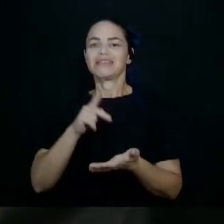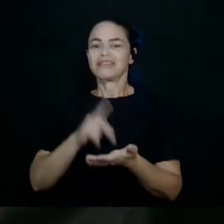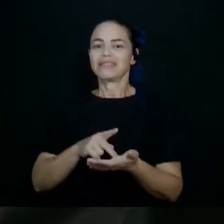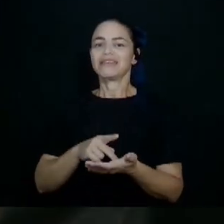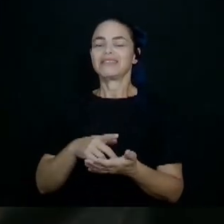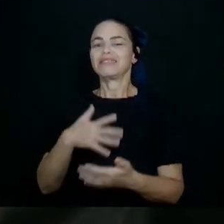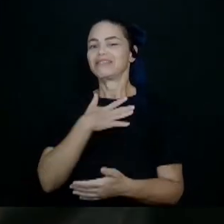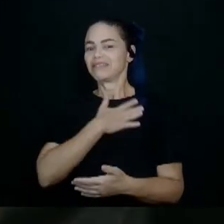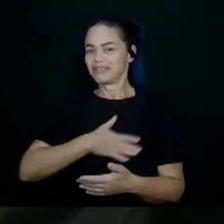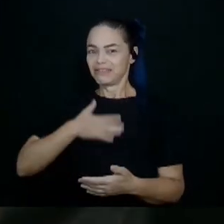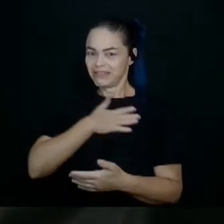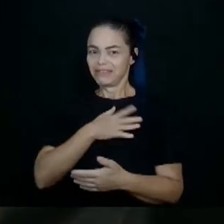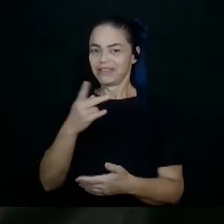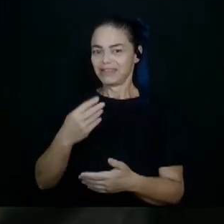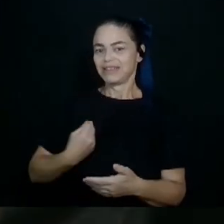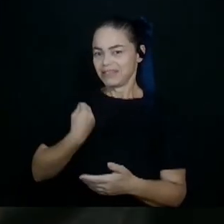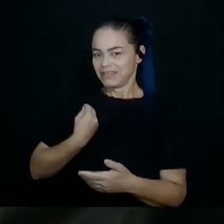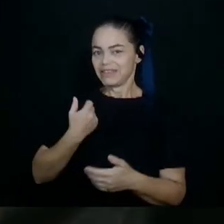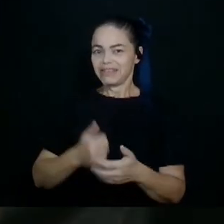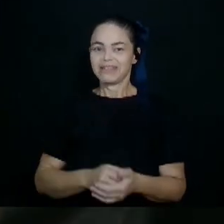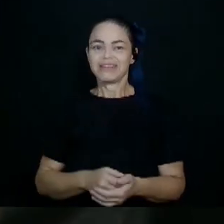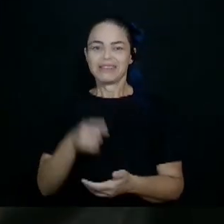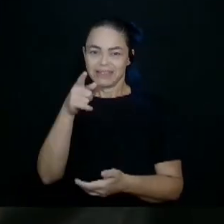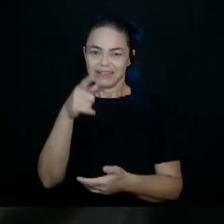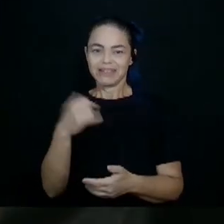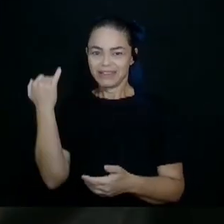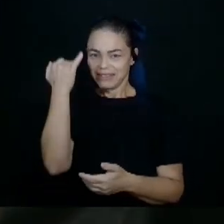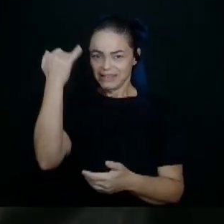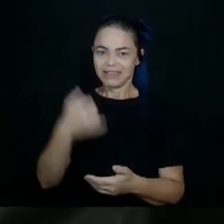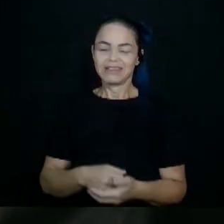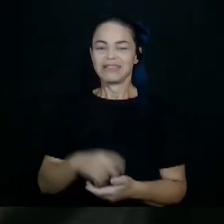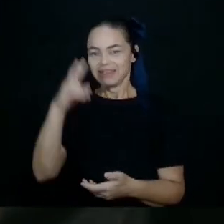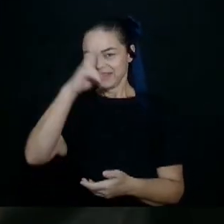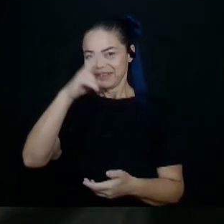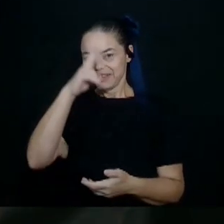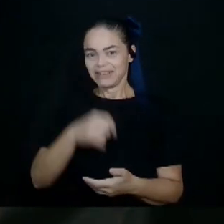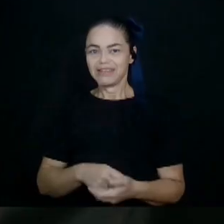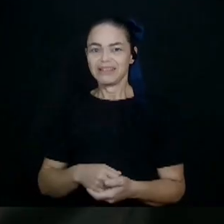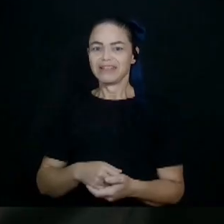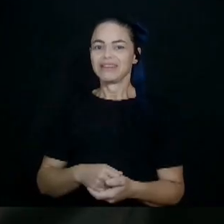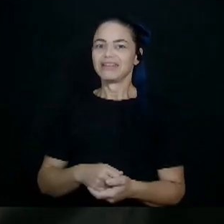na sua vida, tá bom? Você é importante, lembre-se disso e a gente se